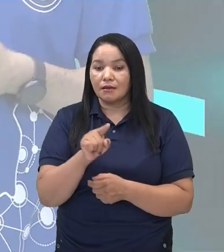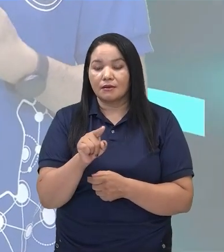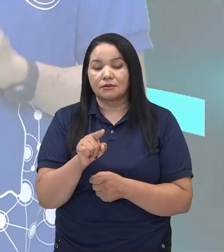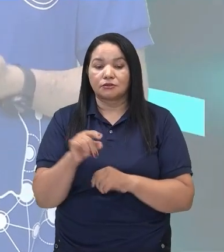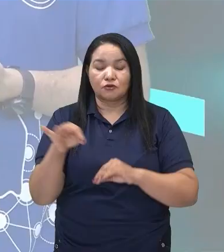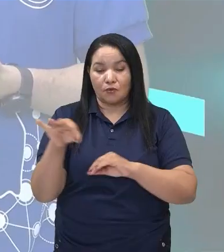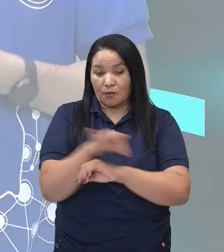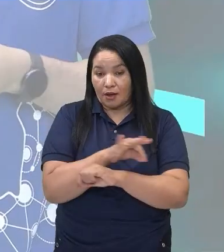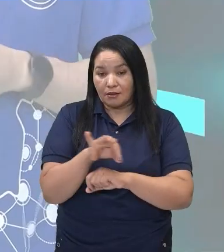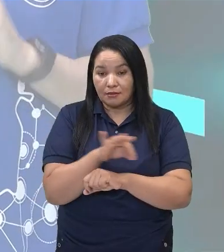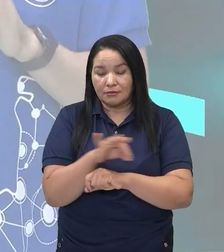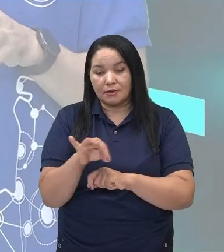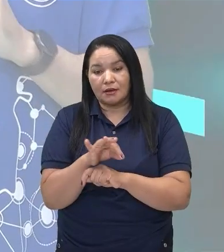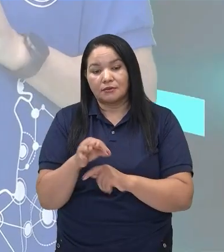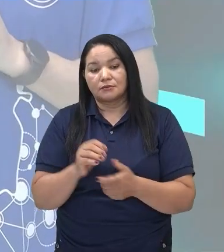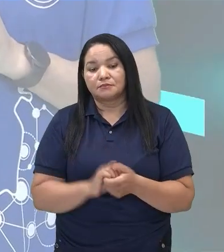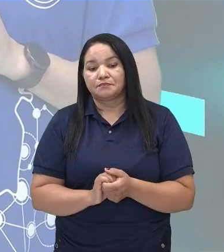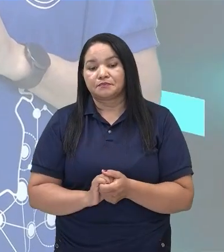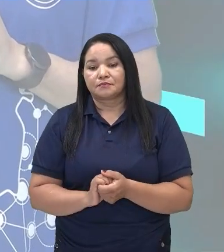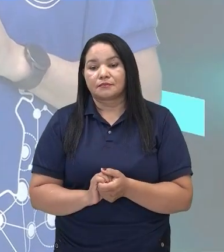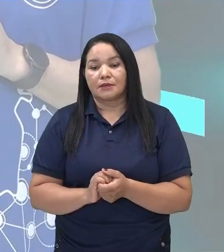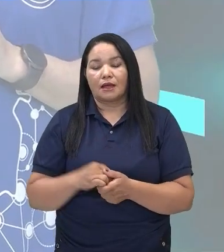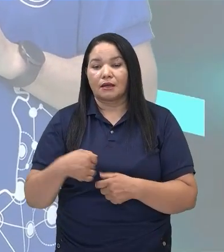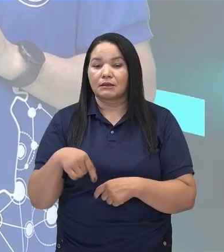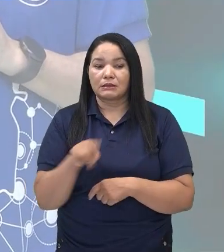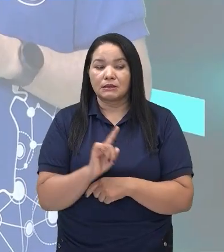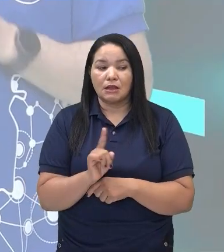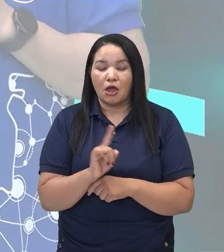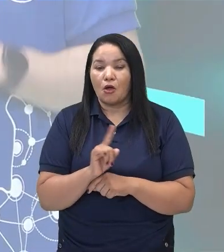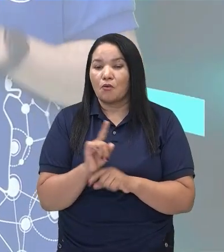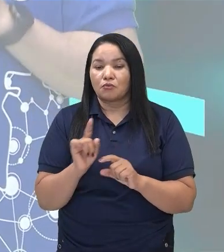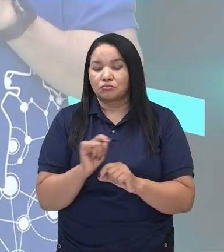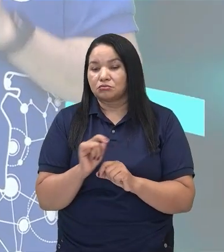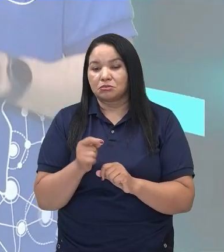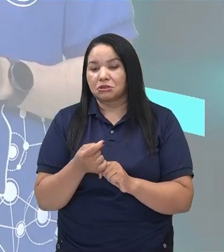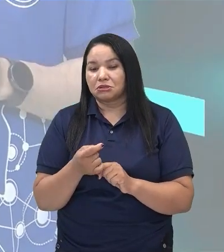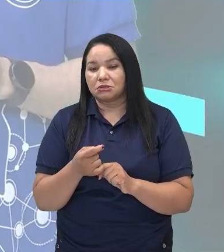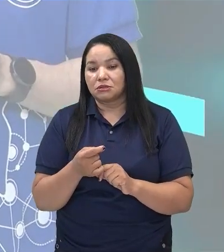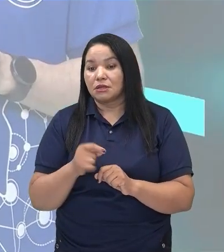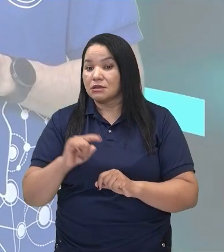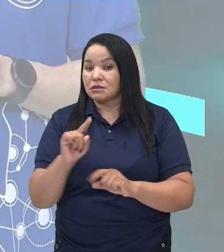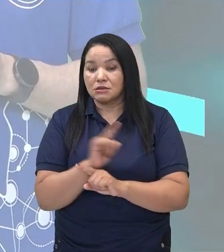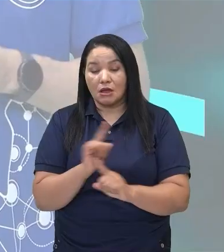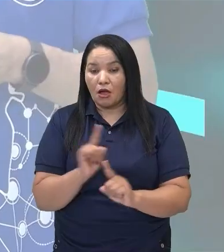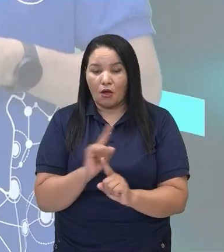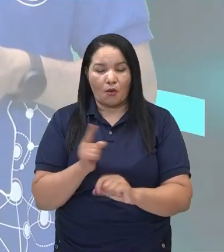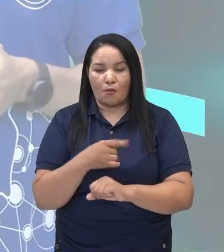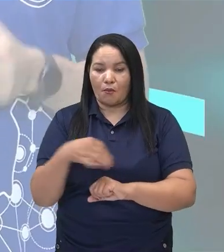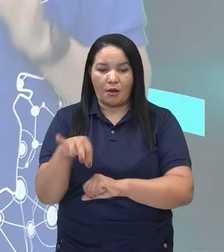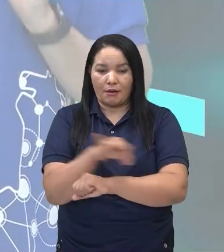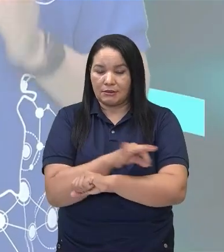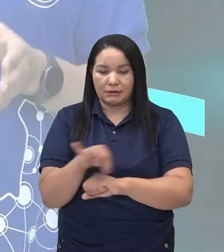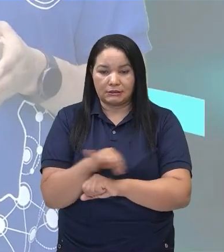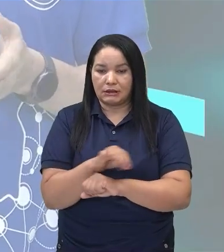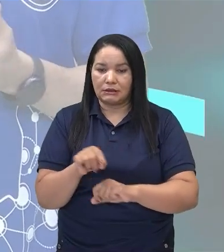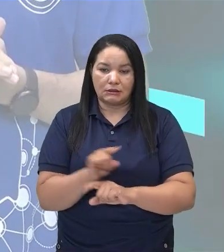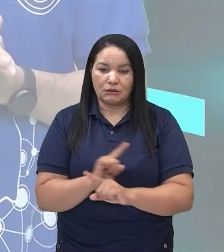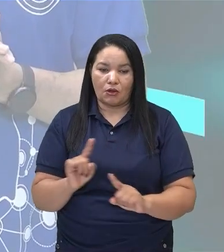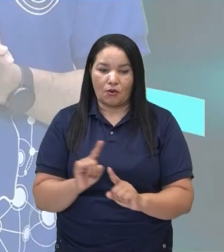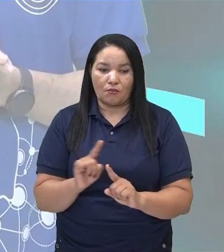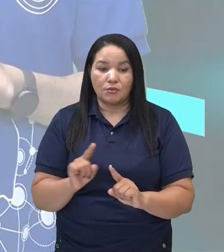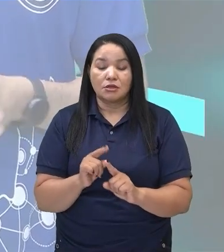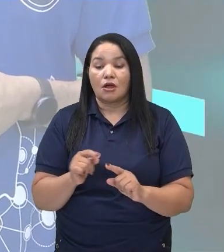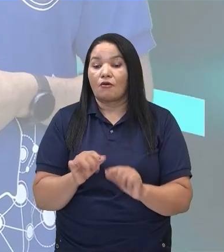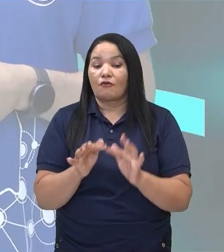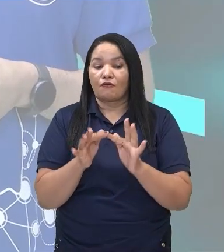arquitetas ou arquitetos. Nesse caso é negativo, eles ou elas não são, tá certo? Então, essas são as